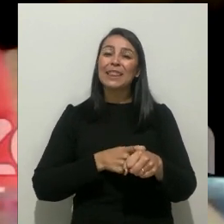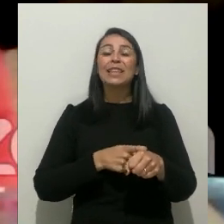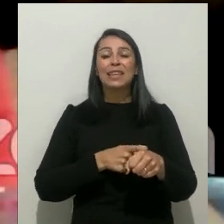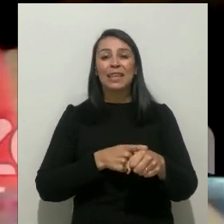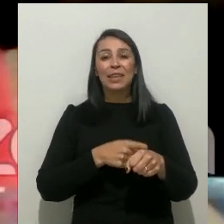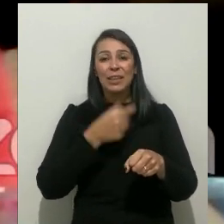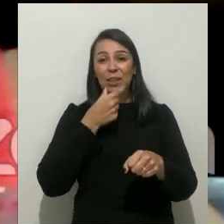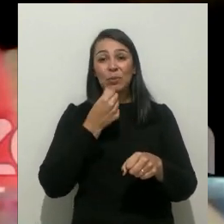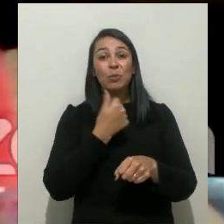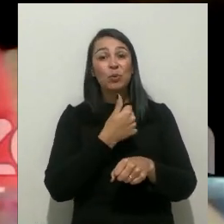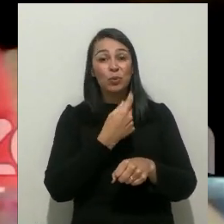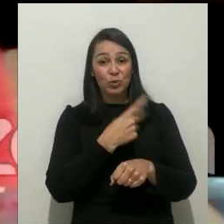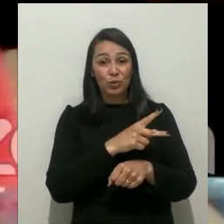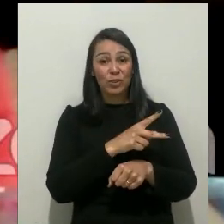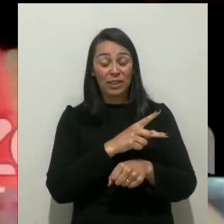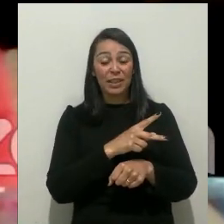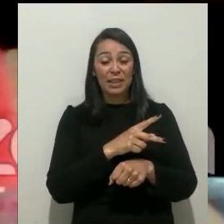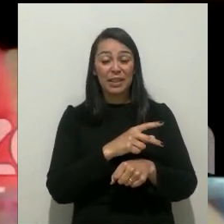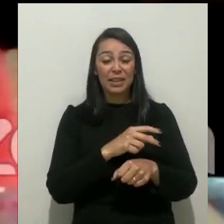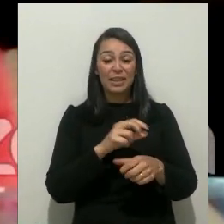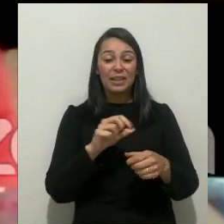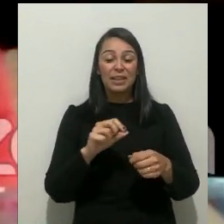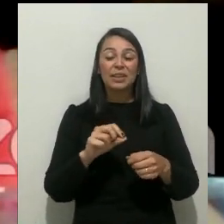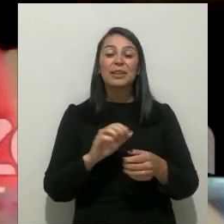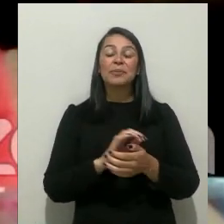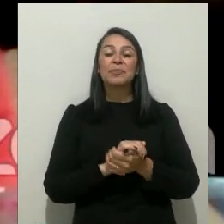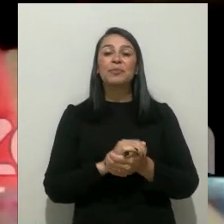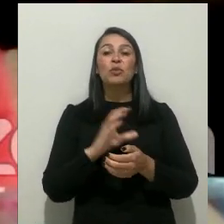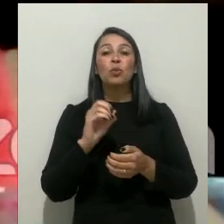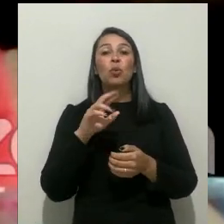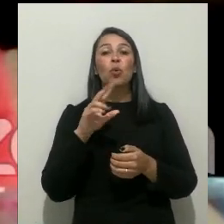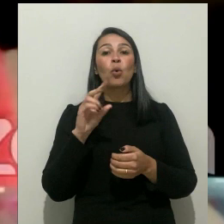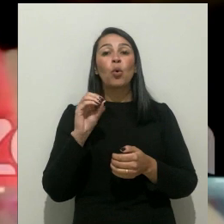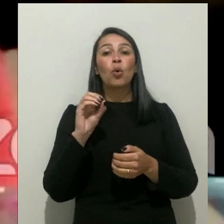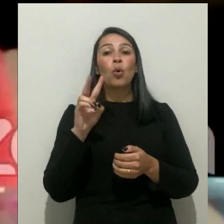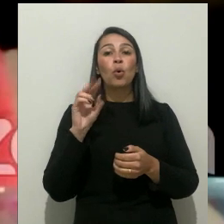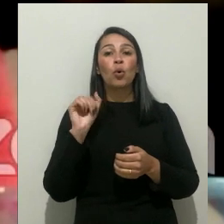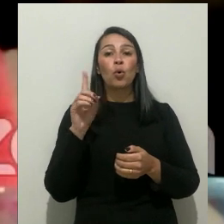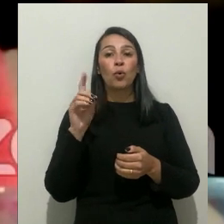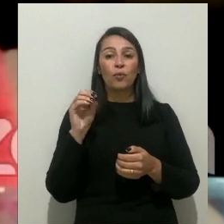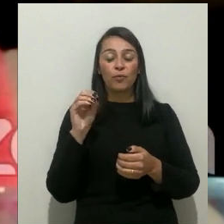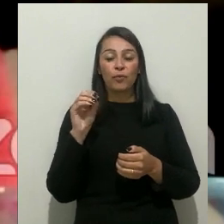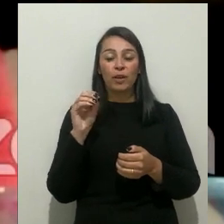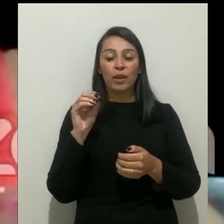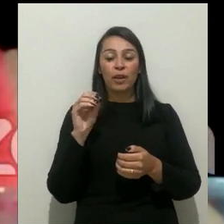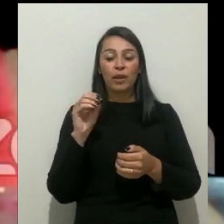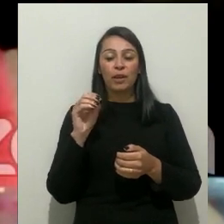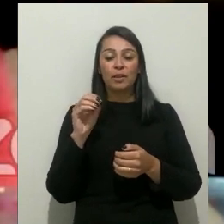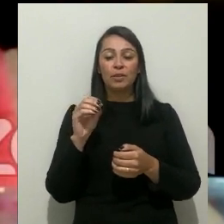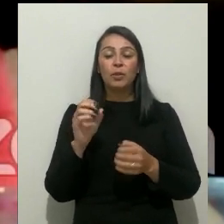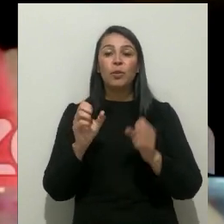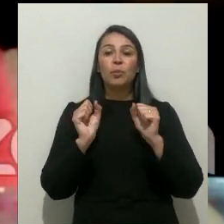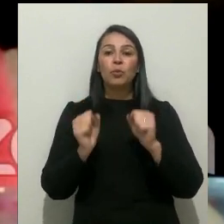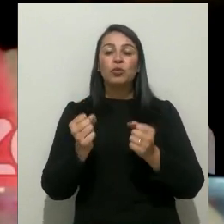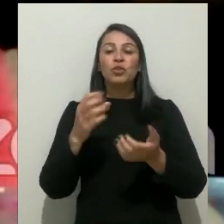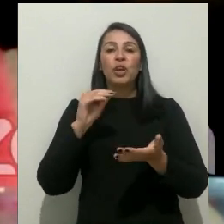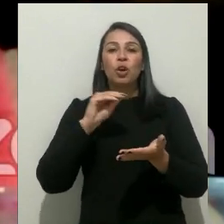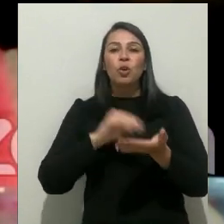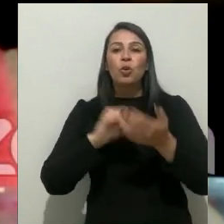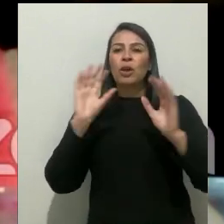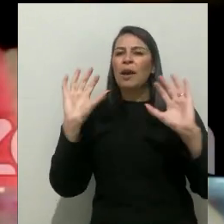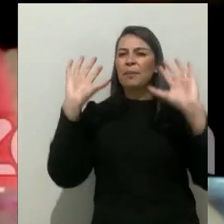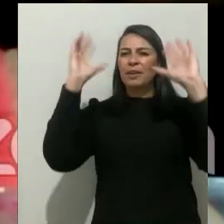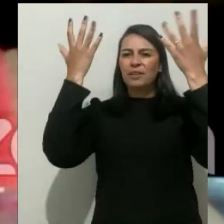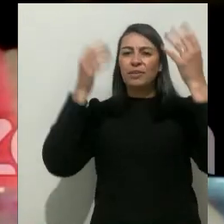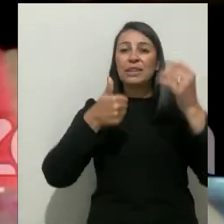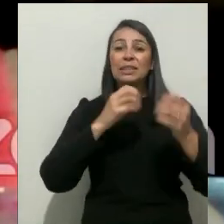é que se escolheu o Corcovado de forma definitiva, né? Então, existiam outras possibilidades de se colocar esse elemento para se